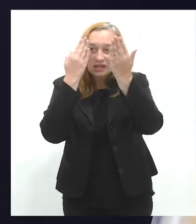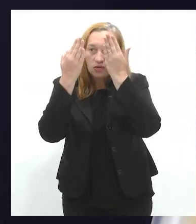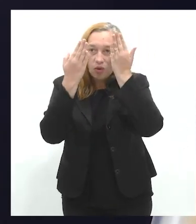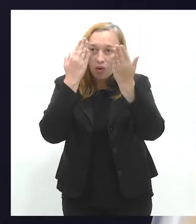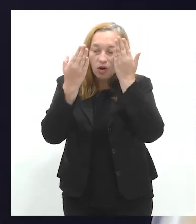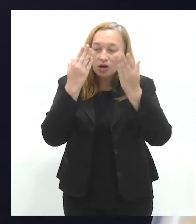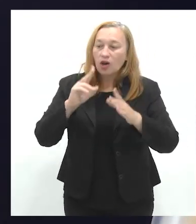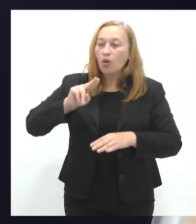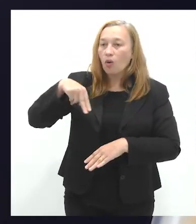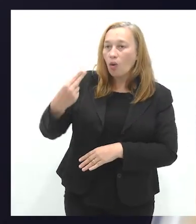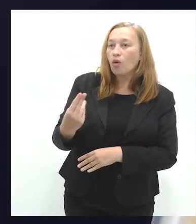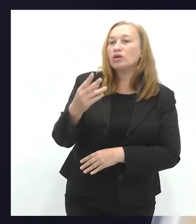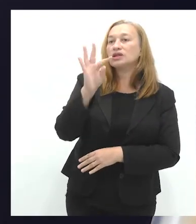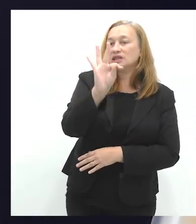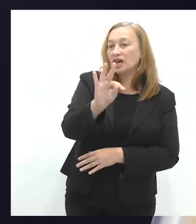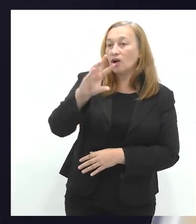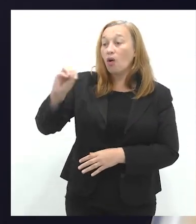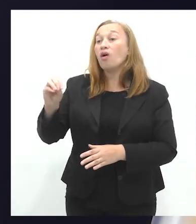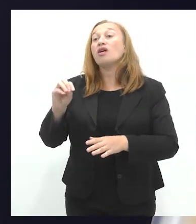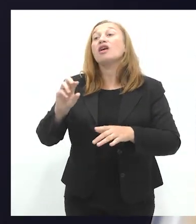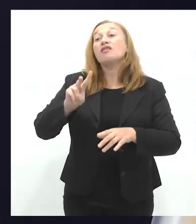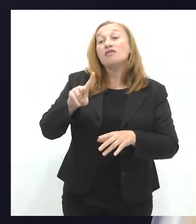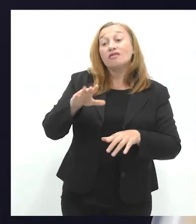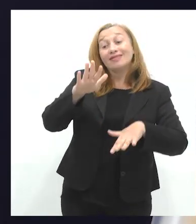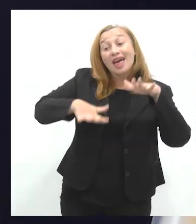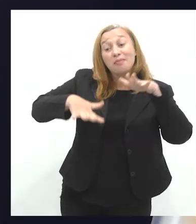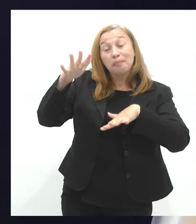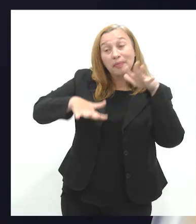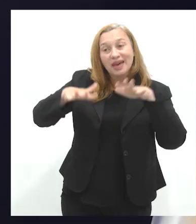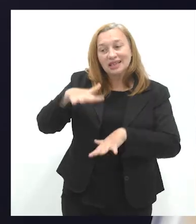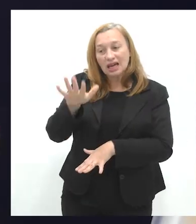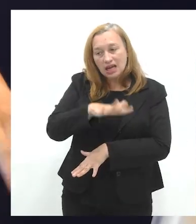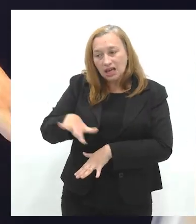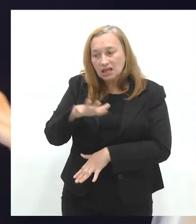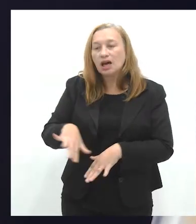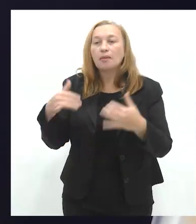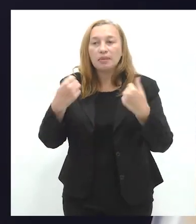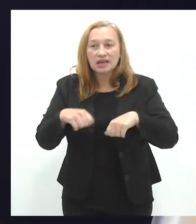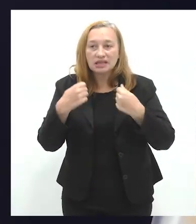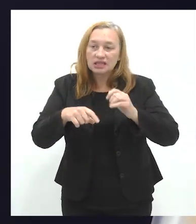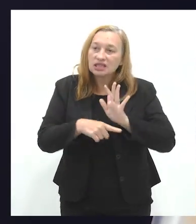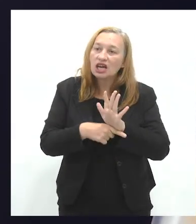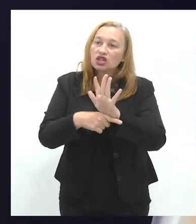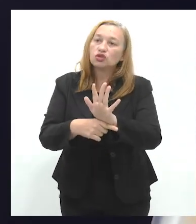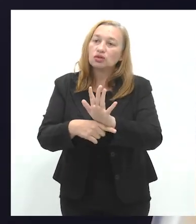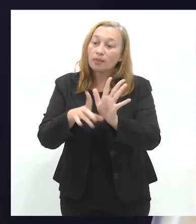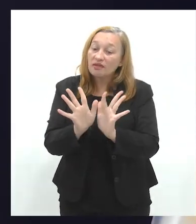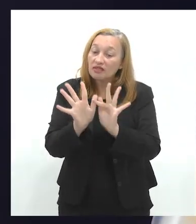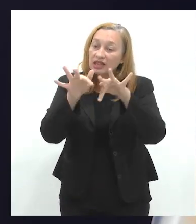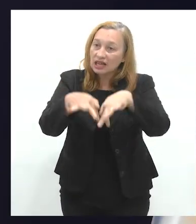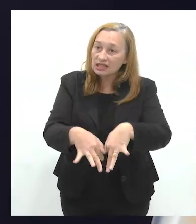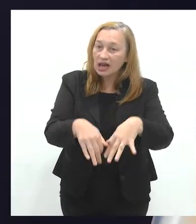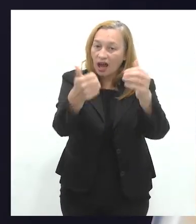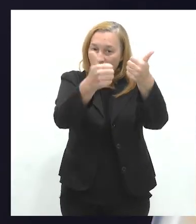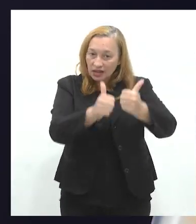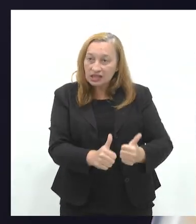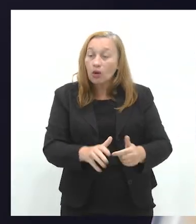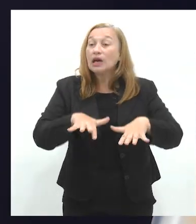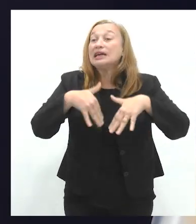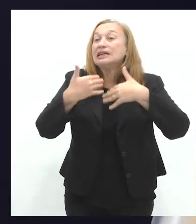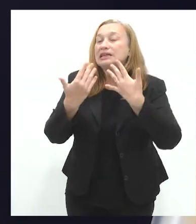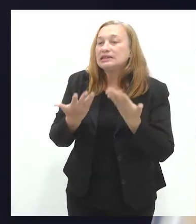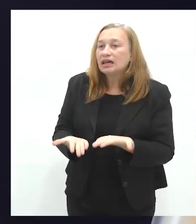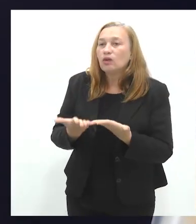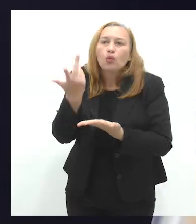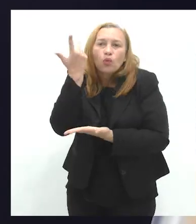terapeuta ocupacional, vai depender da demanda da criança. A gente sempre precisa de ajuda para fechar um diagnóstico.